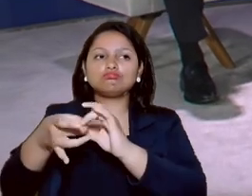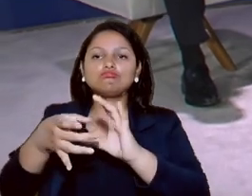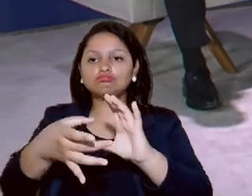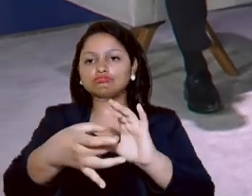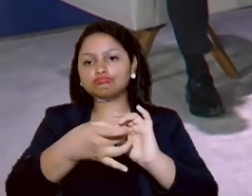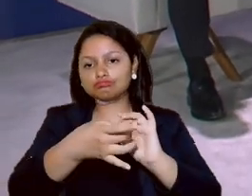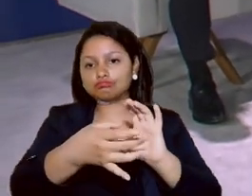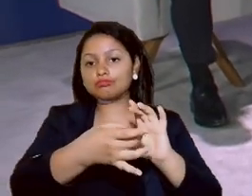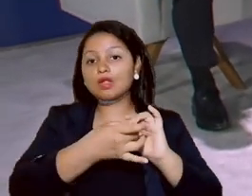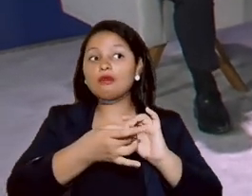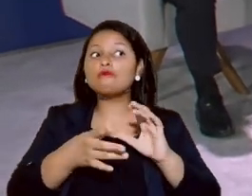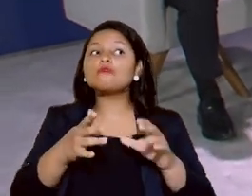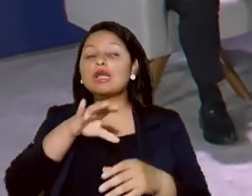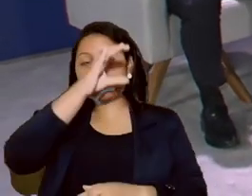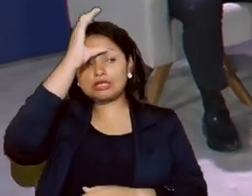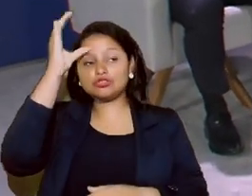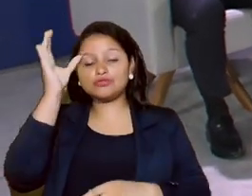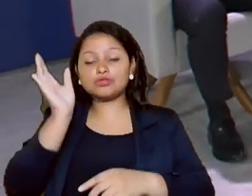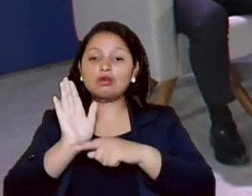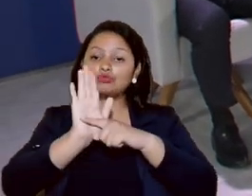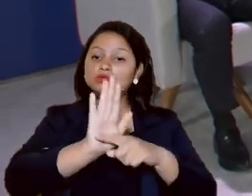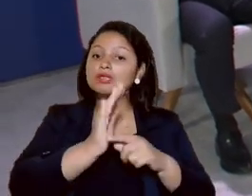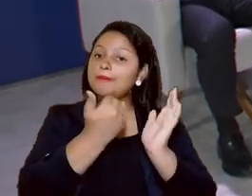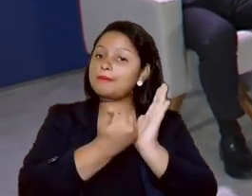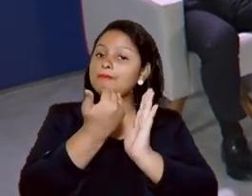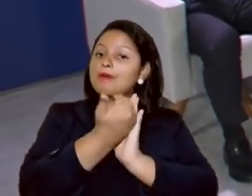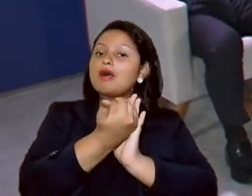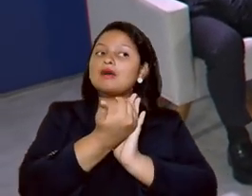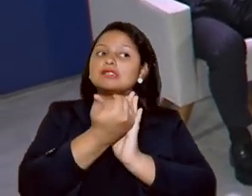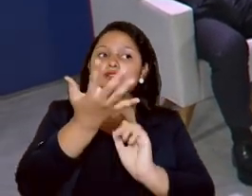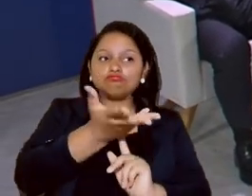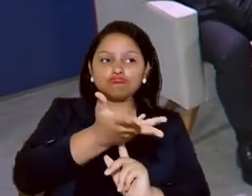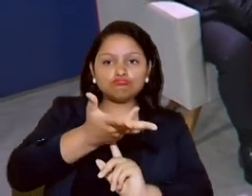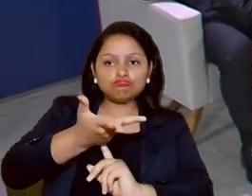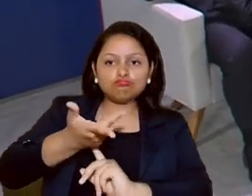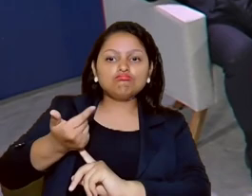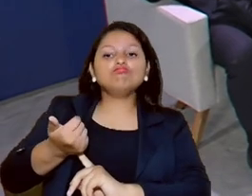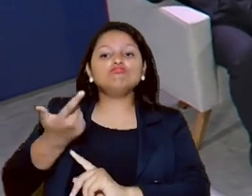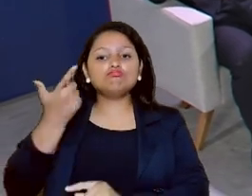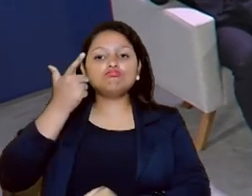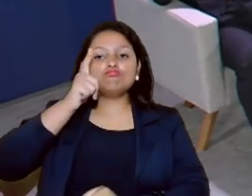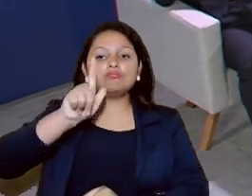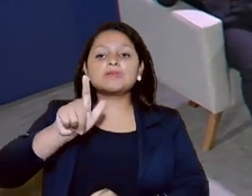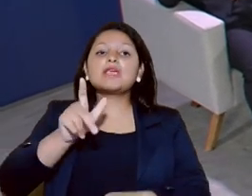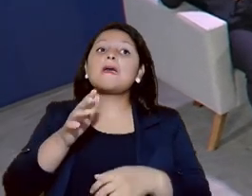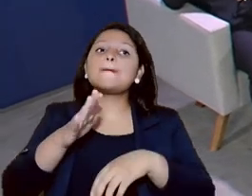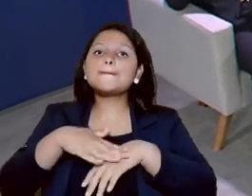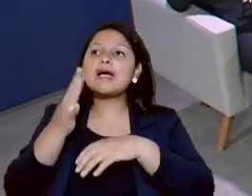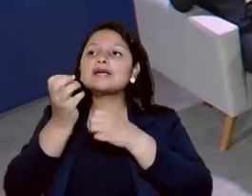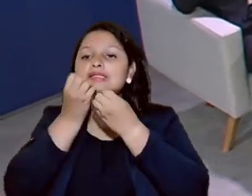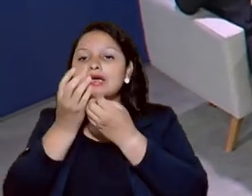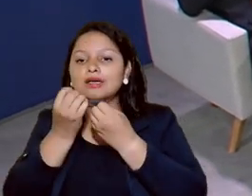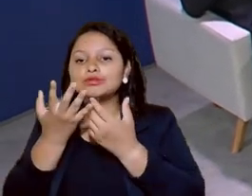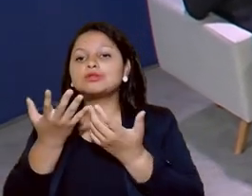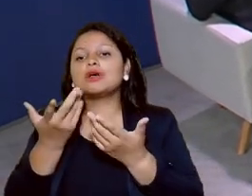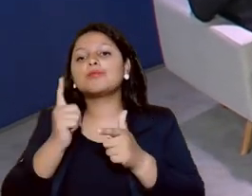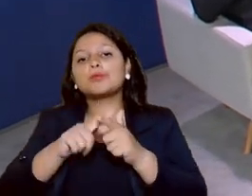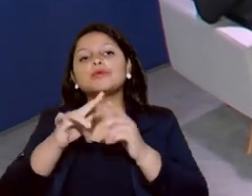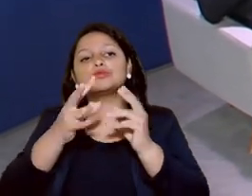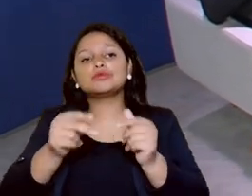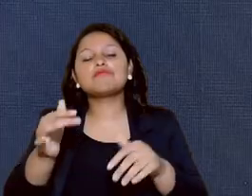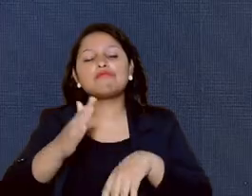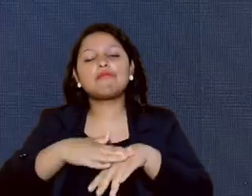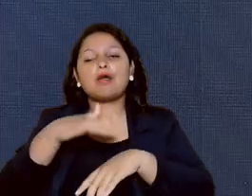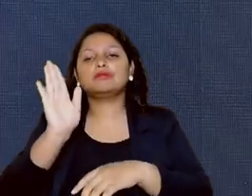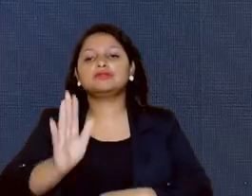dores do seu cliente e trazer mais gente você ecossistema com mais gente no sexo você ter mais dados resolver mais problemas então fazendo essa analogia que